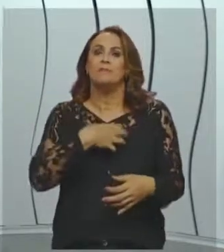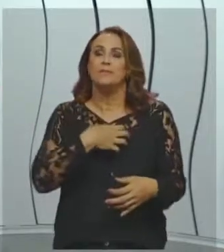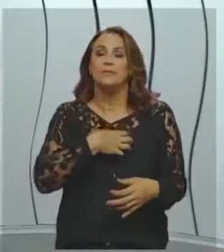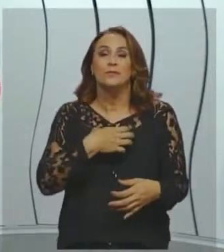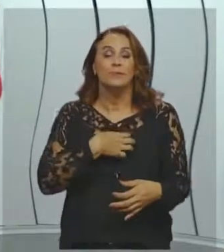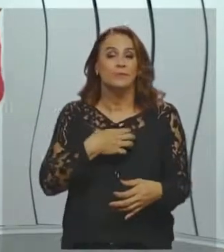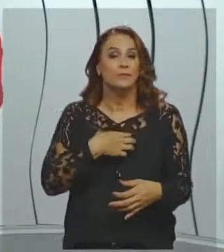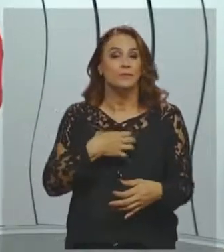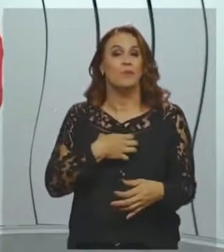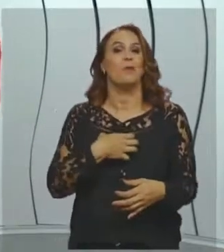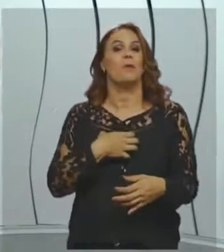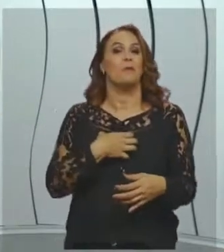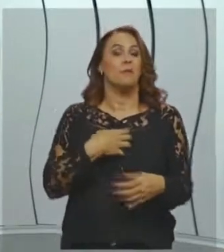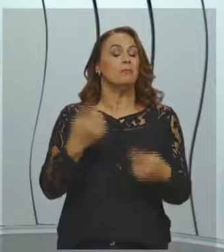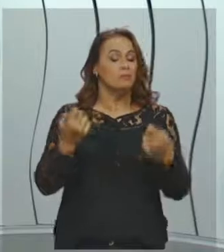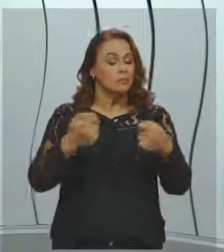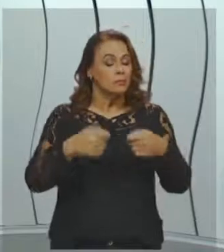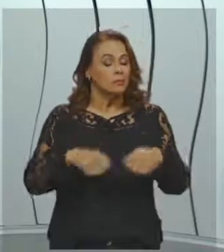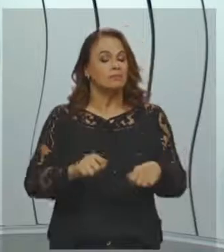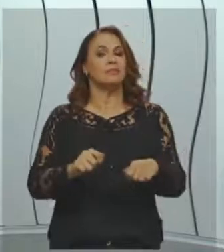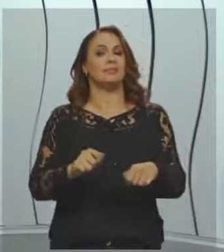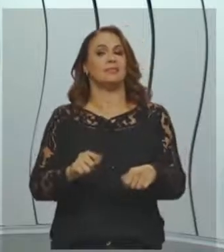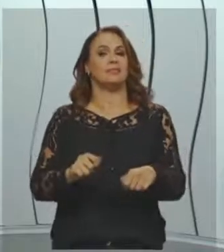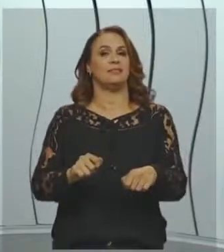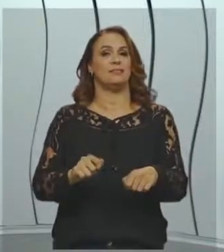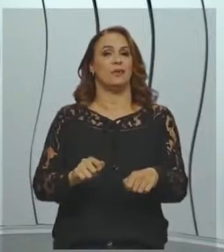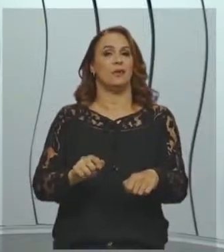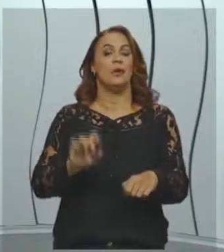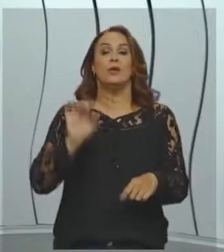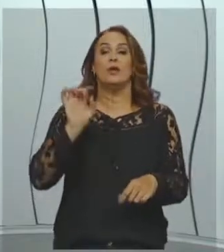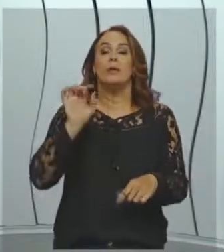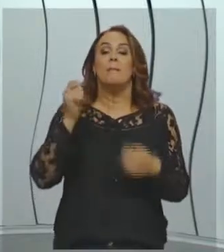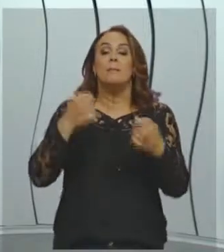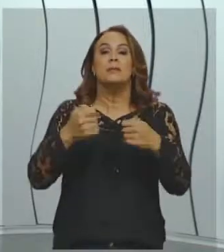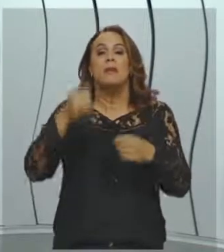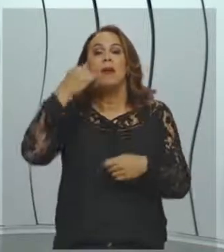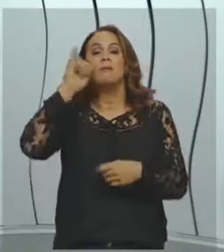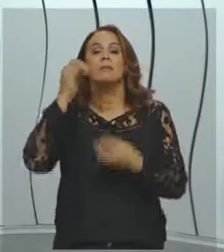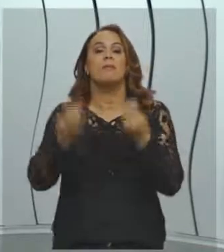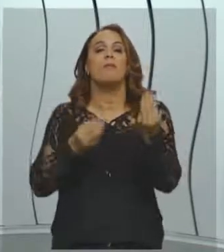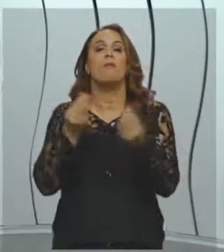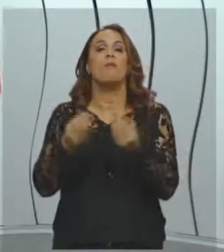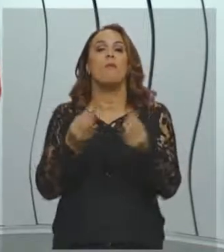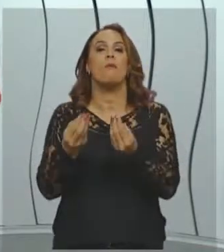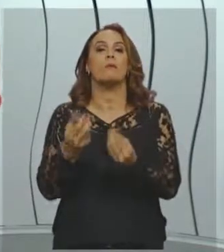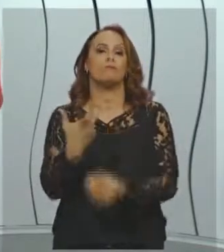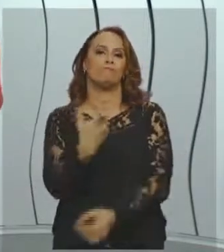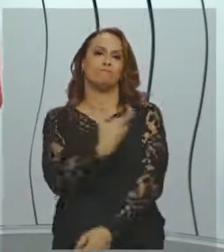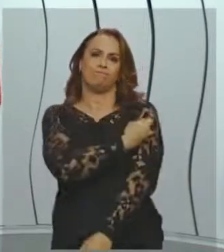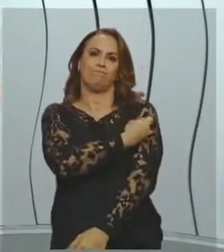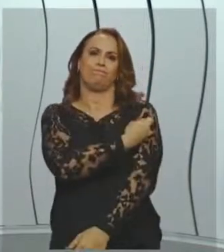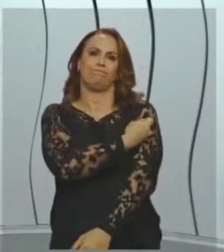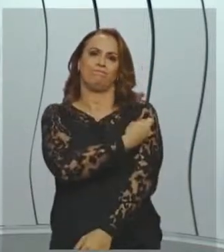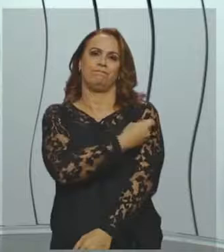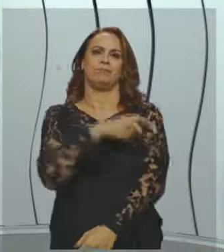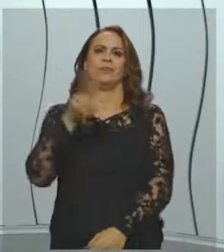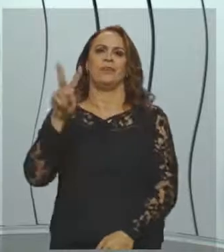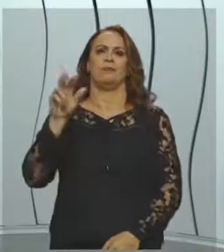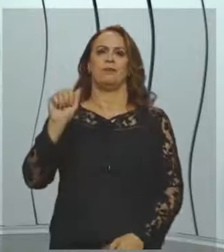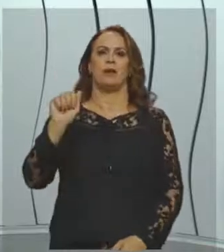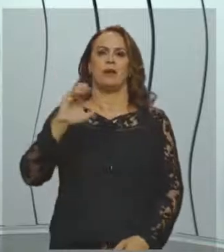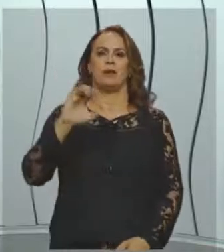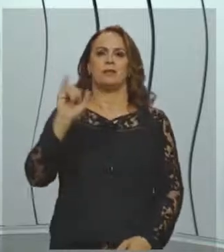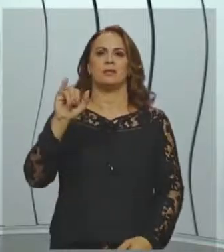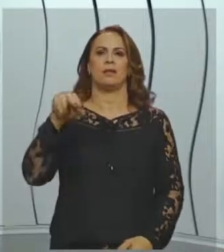que o tétano é uma doença que só se evita através da vacinação.